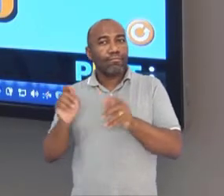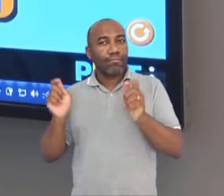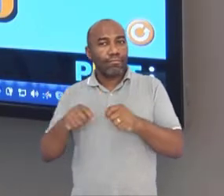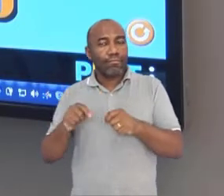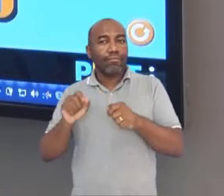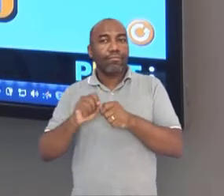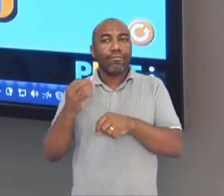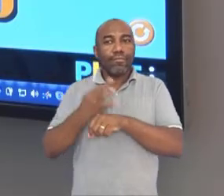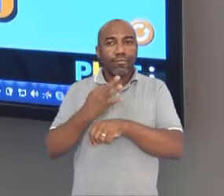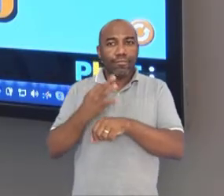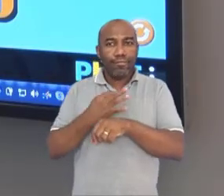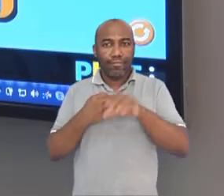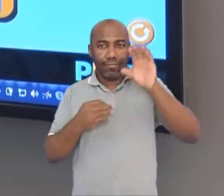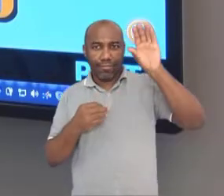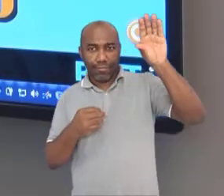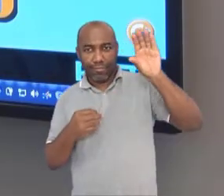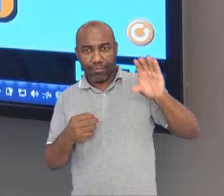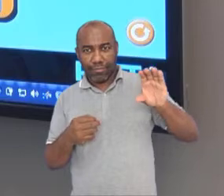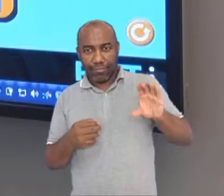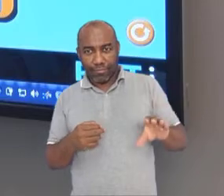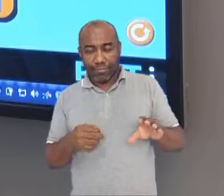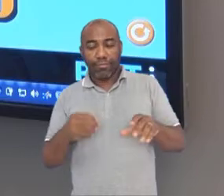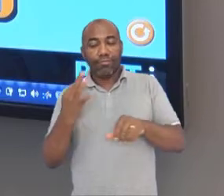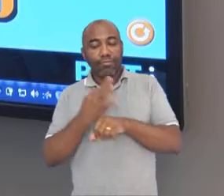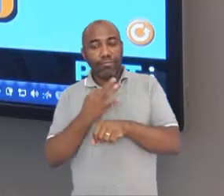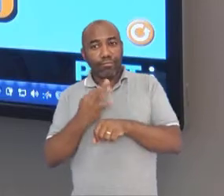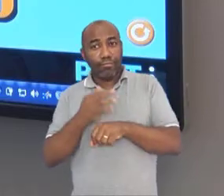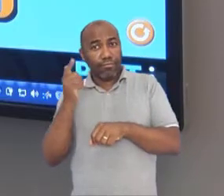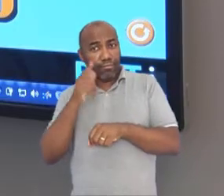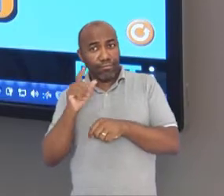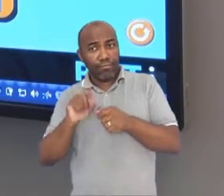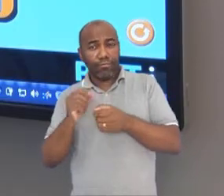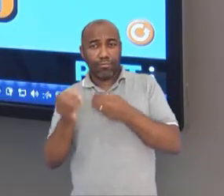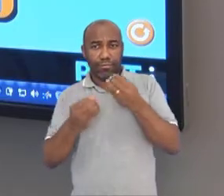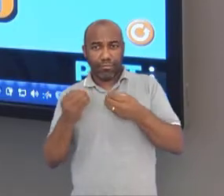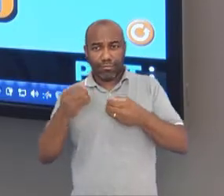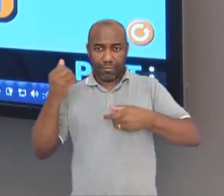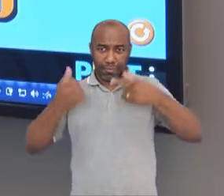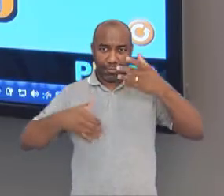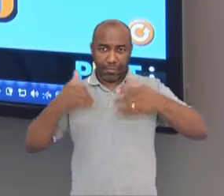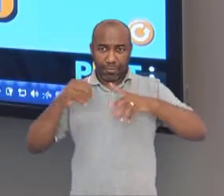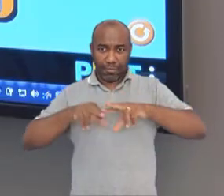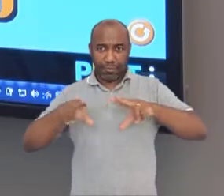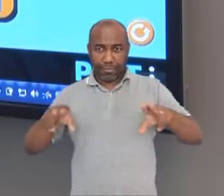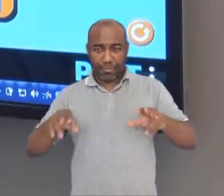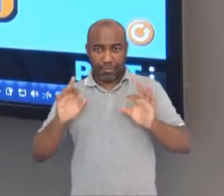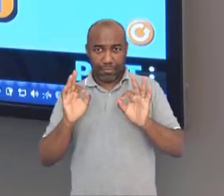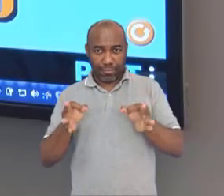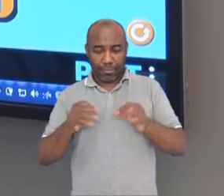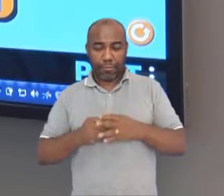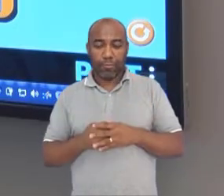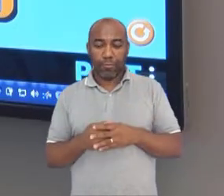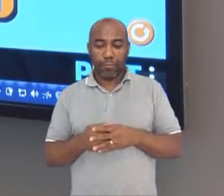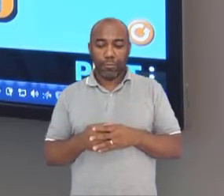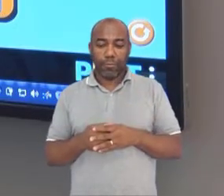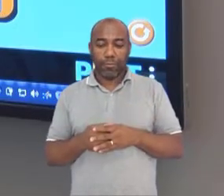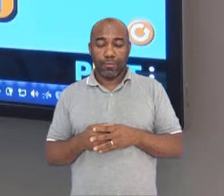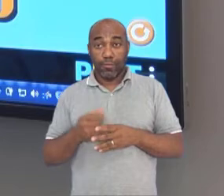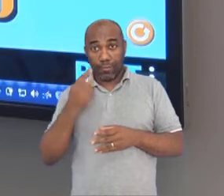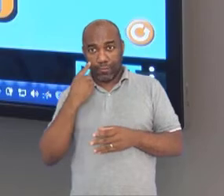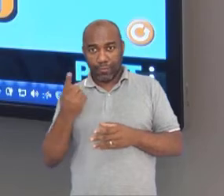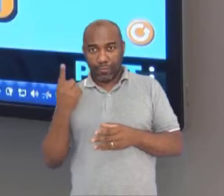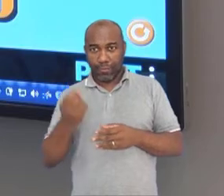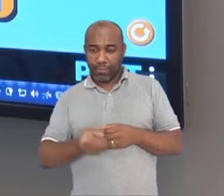resistência vai dobrar, a corrente elétrica irá cair pela metade. Vamos observar?